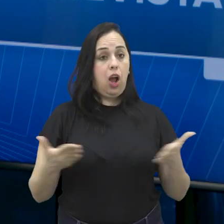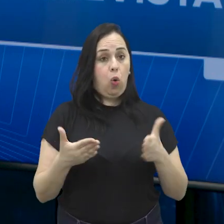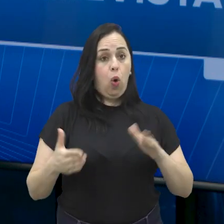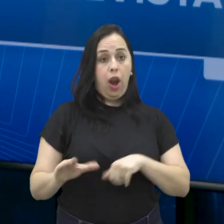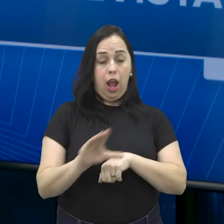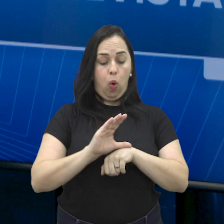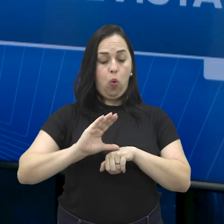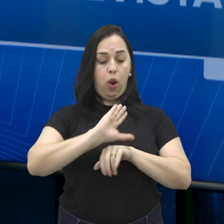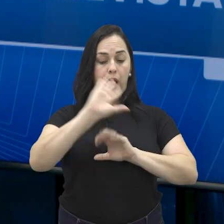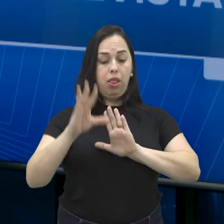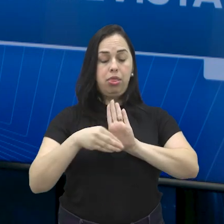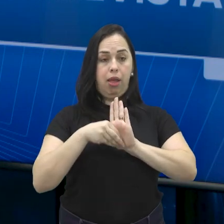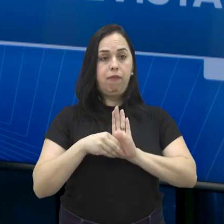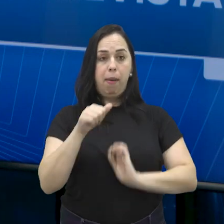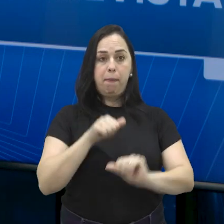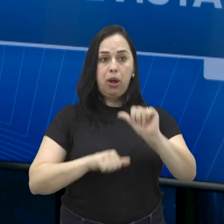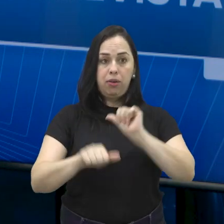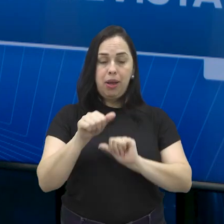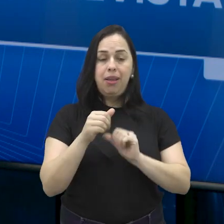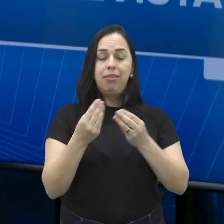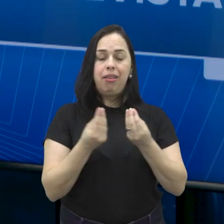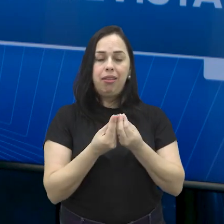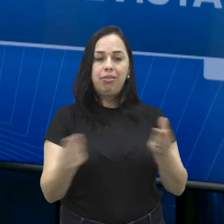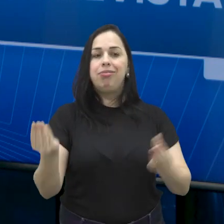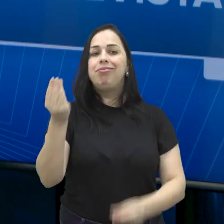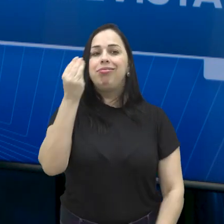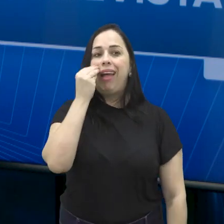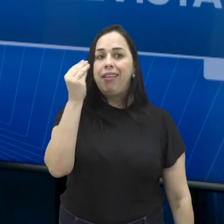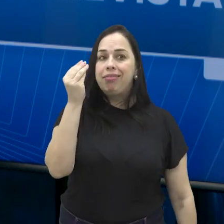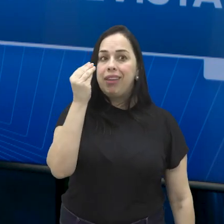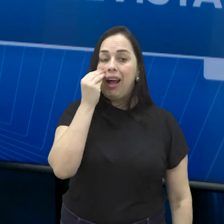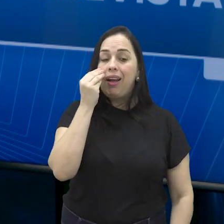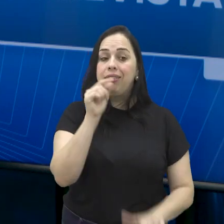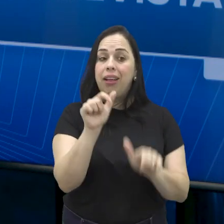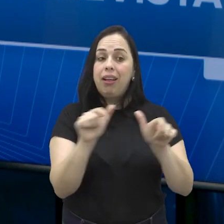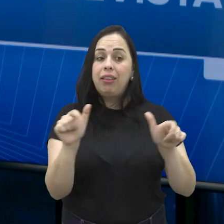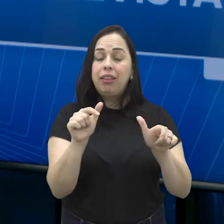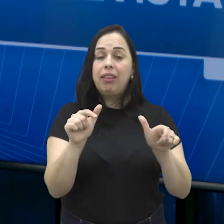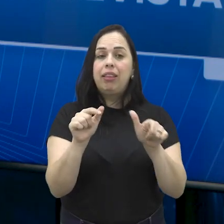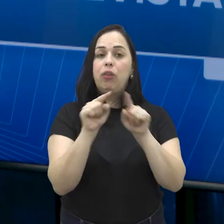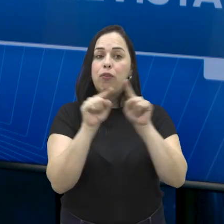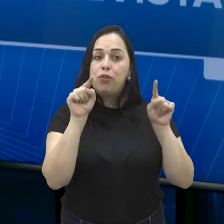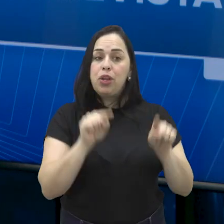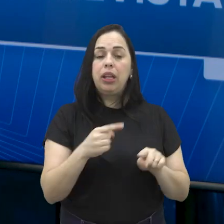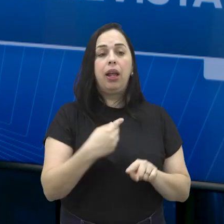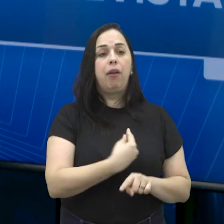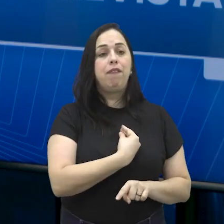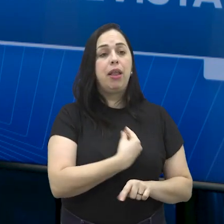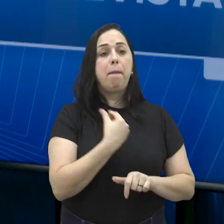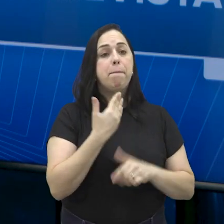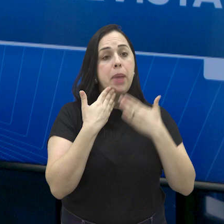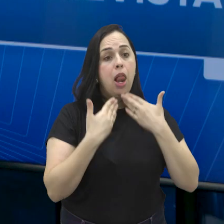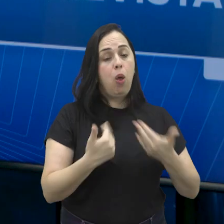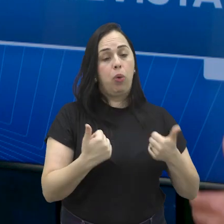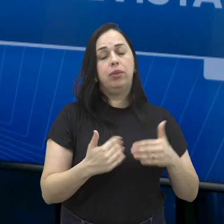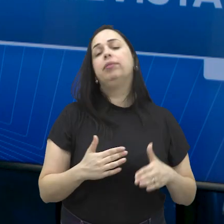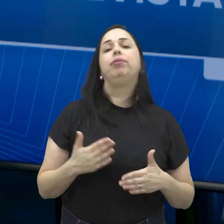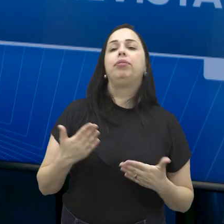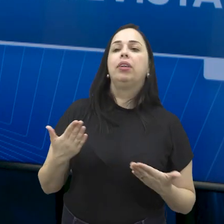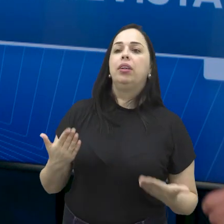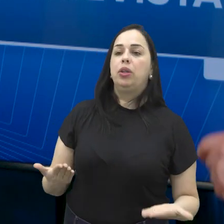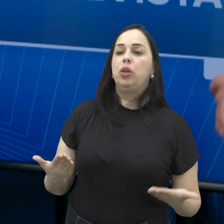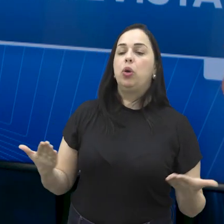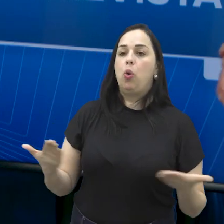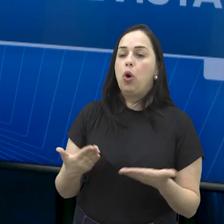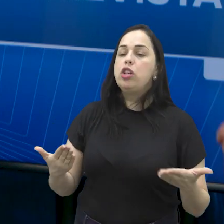vindo com a intenção de trazer melhorias na vida do empregado e também na sociedade. E como que é o